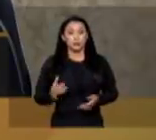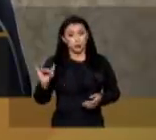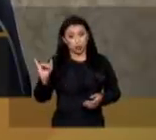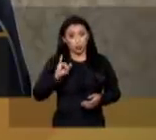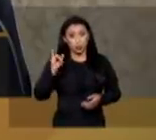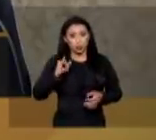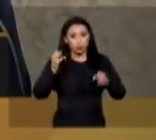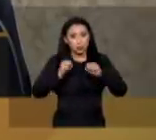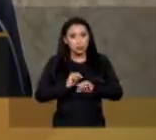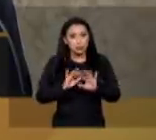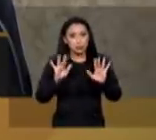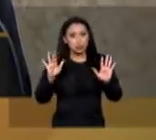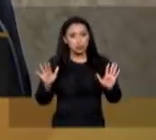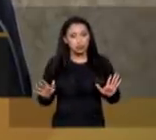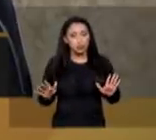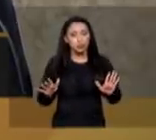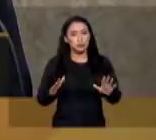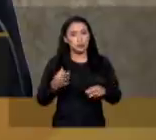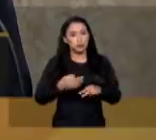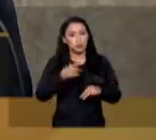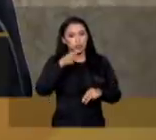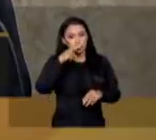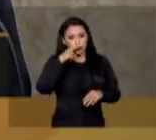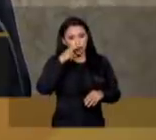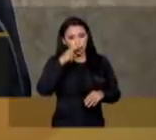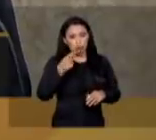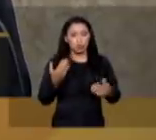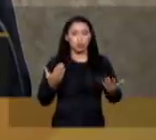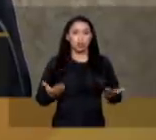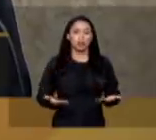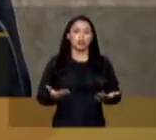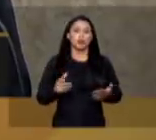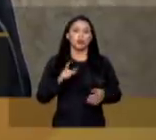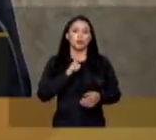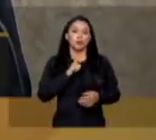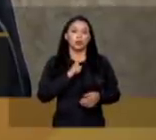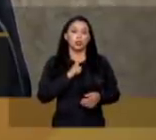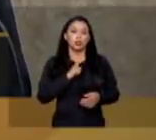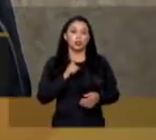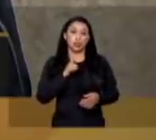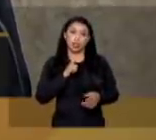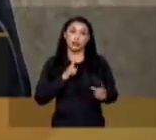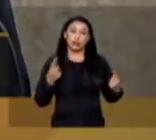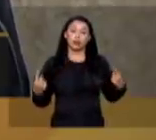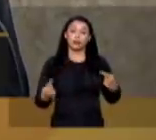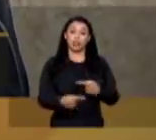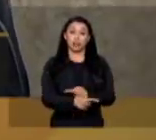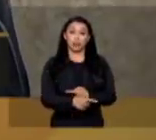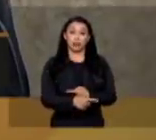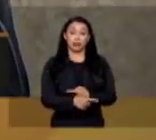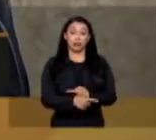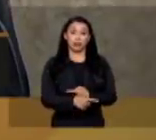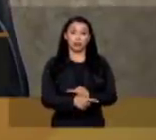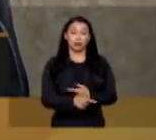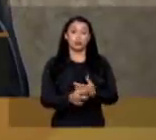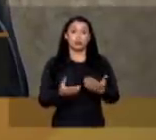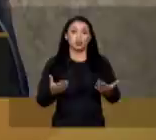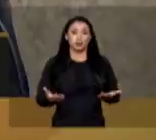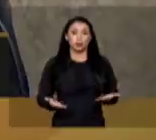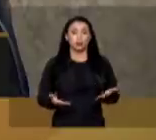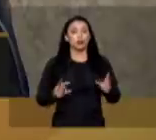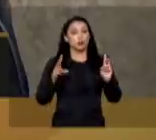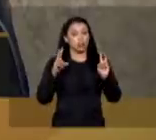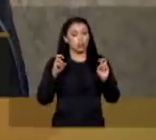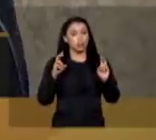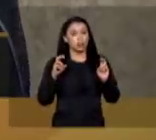com esse esclarecimento, ministro Fachin, é o esclarecimento de Vossa Excelência que houve contraditório, houve razões e contrarrazões sobre